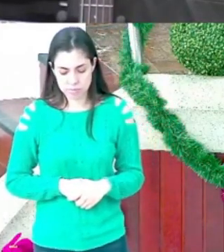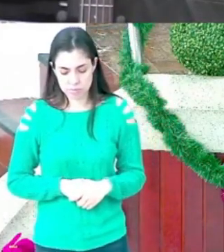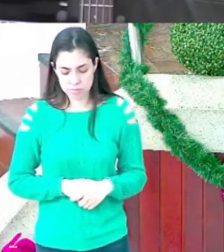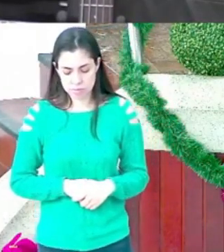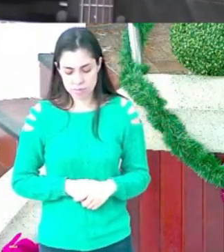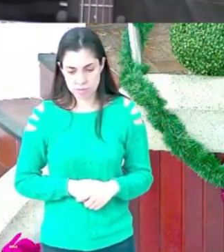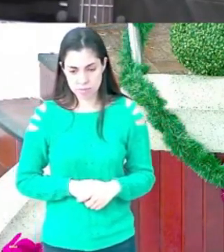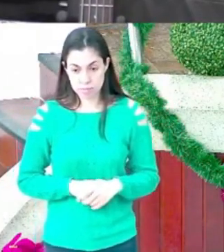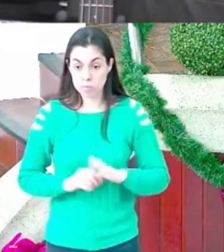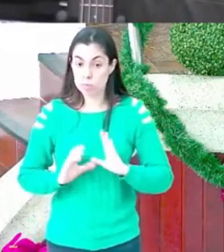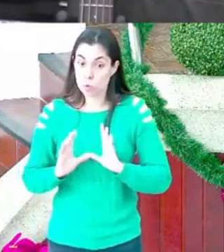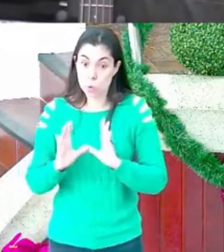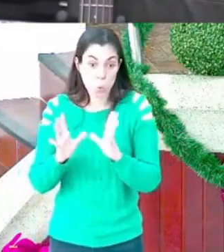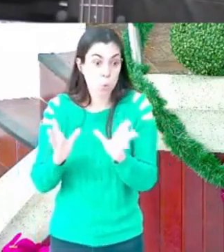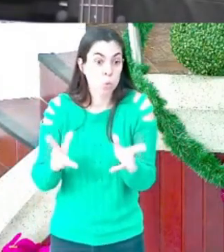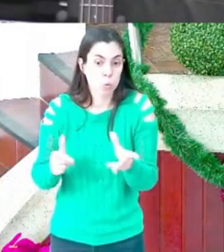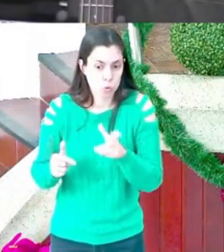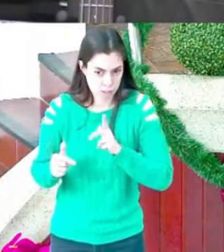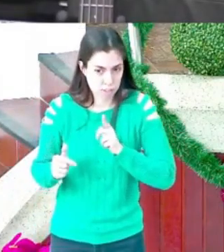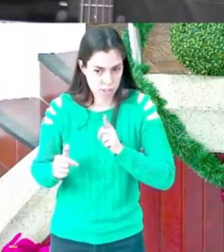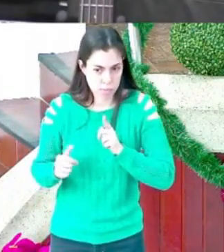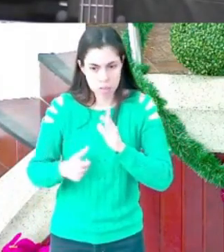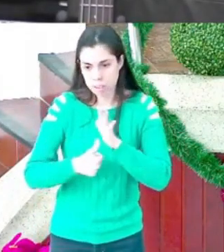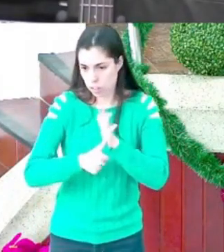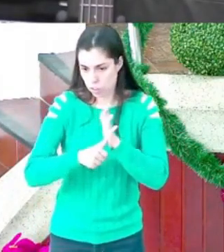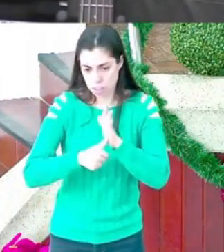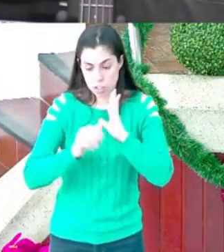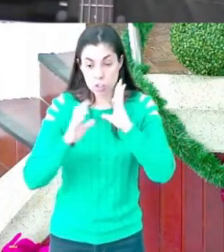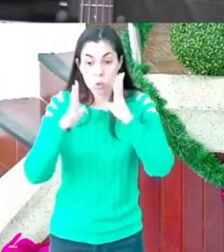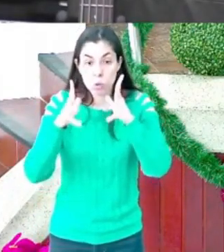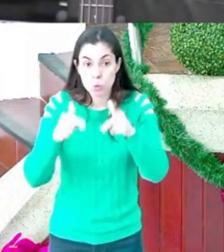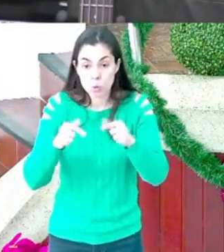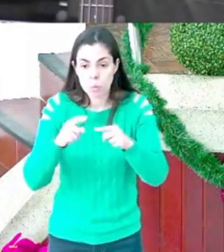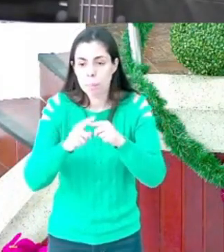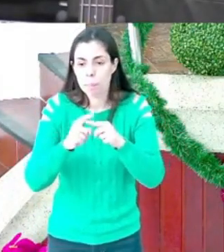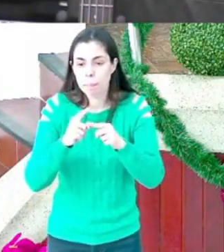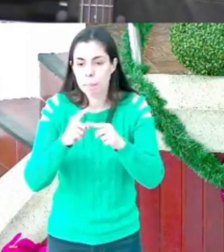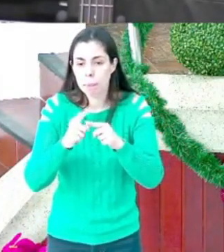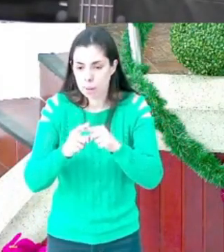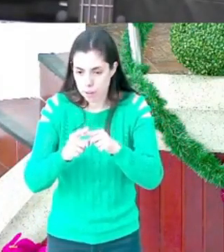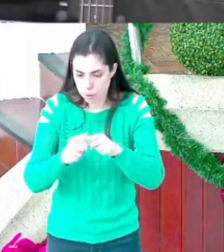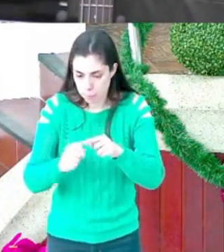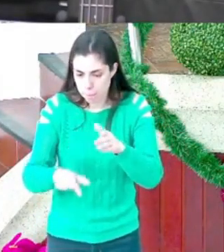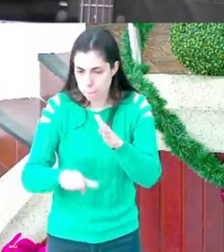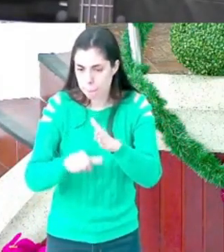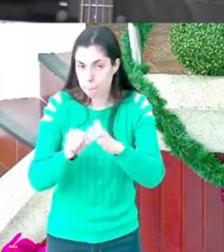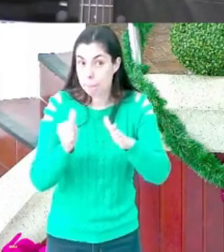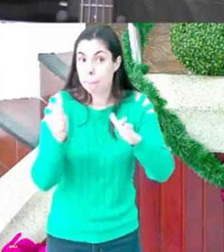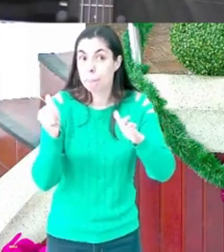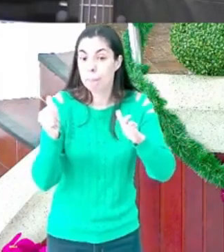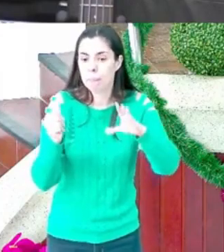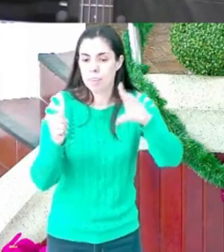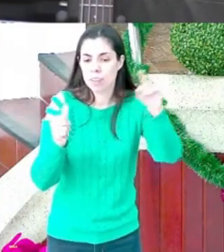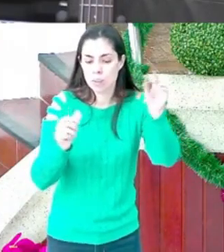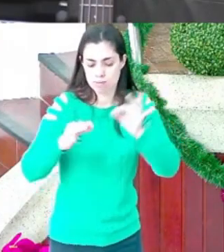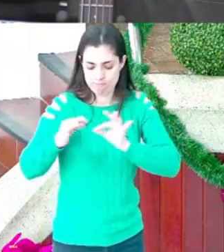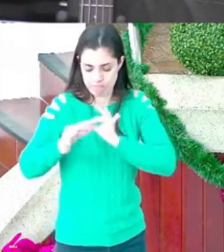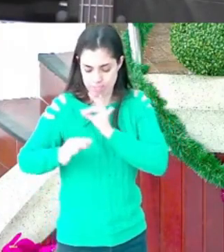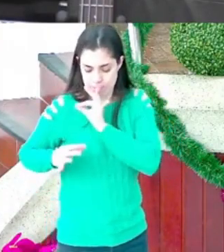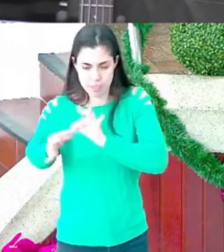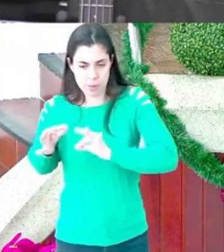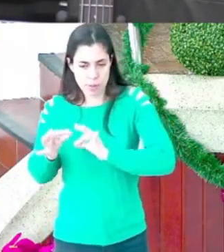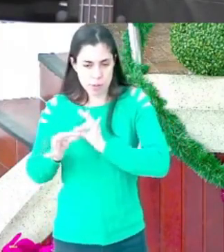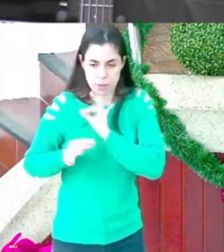essas características se anteriormente o Senhor Deus não agir no